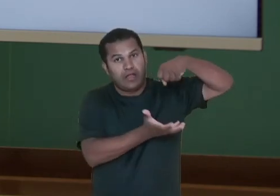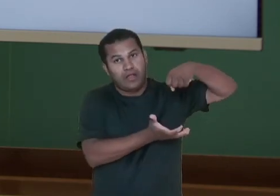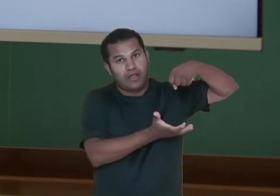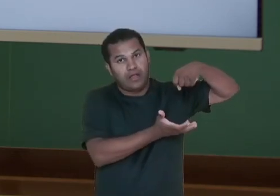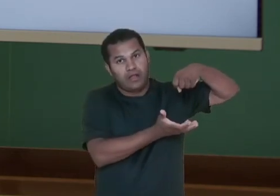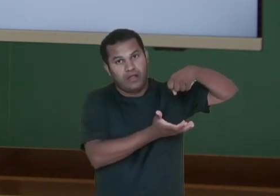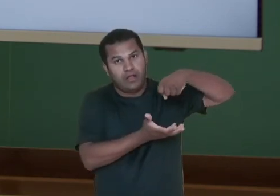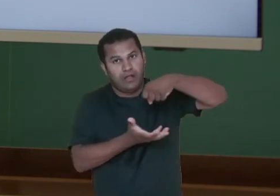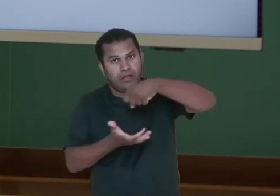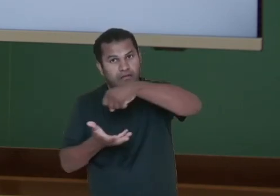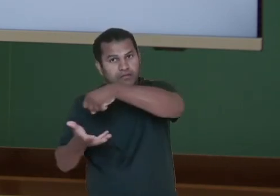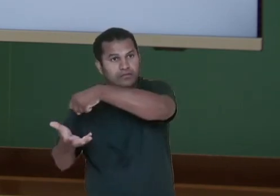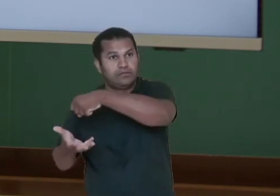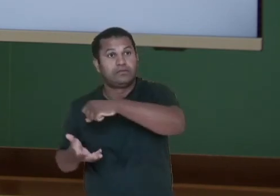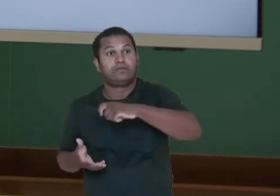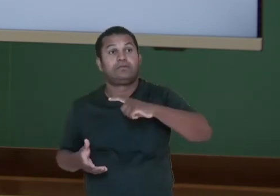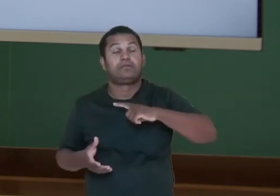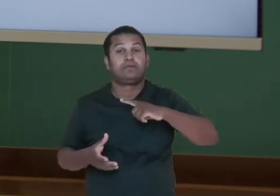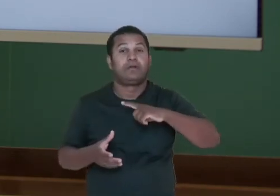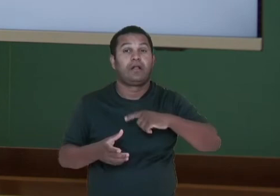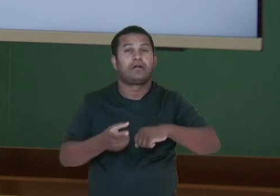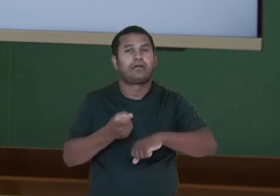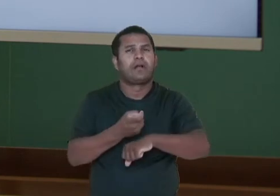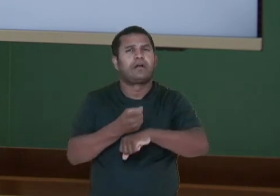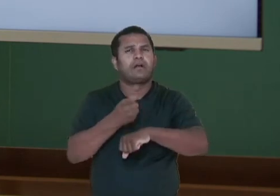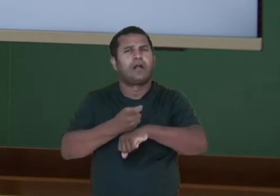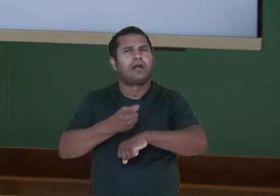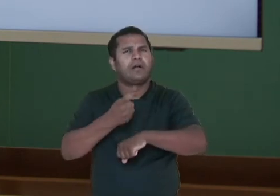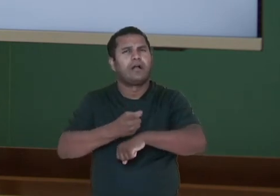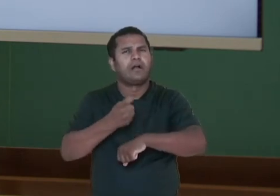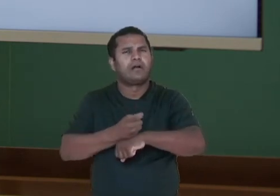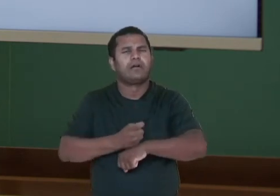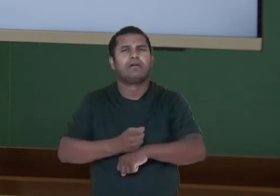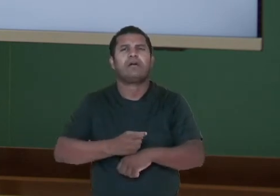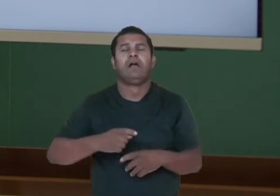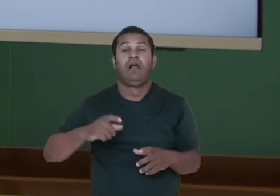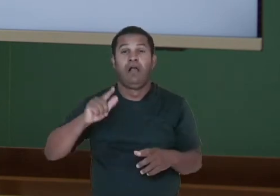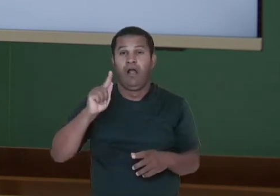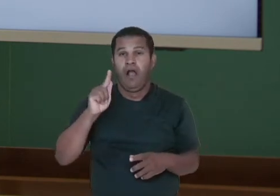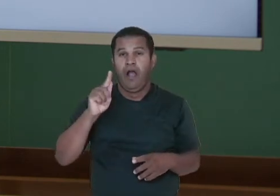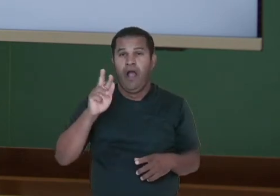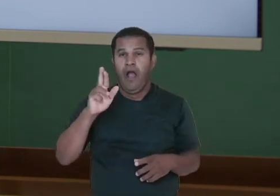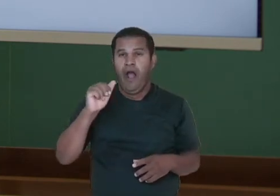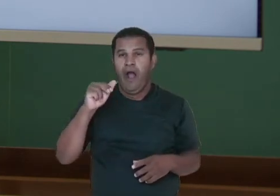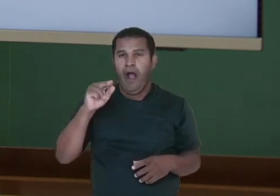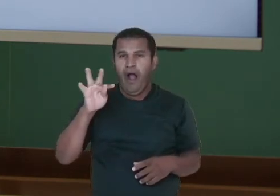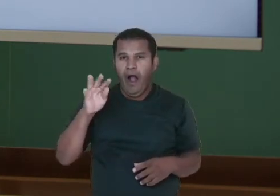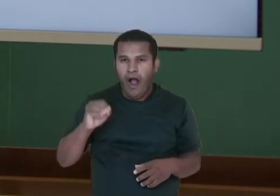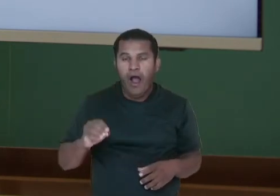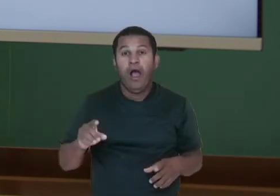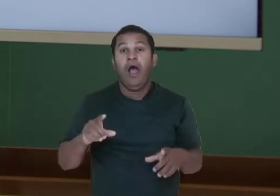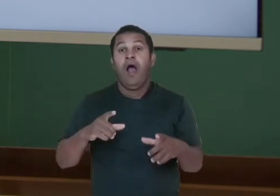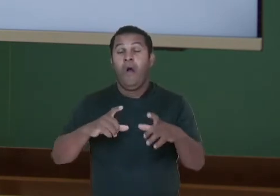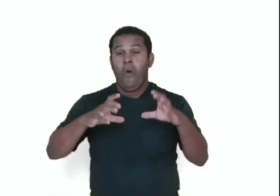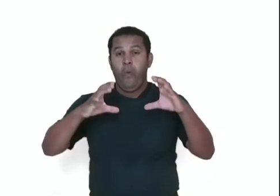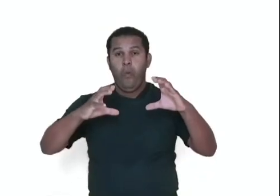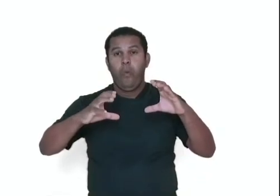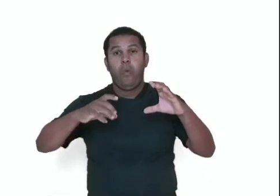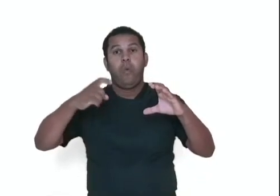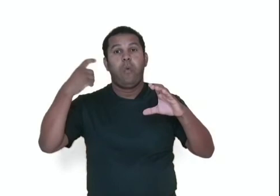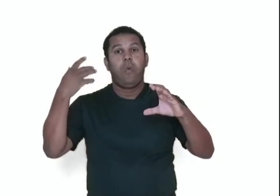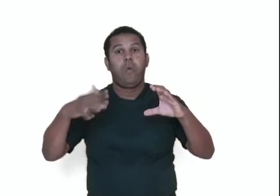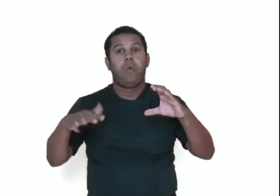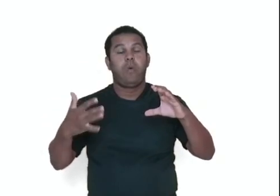muito específico, né? O granito, ele vem de um lugar bastante específico. E esse movimento, veja, eu quero que vocês observem este movimento